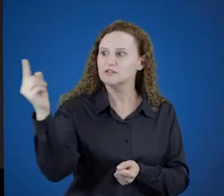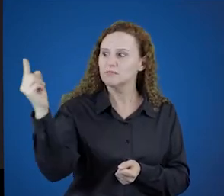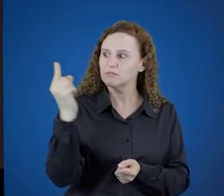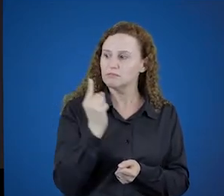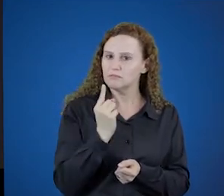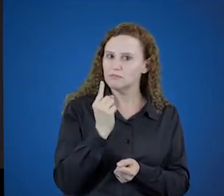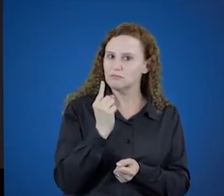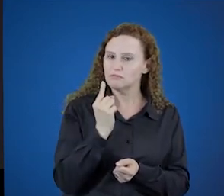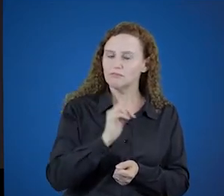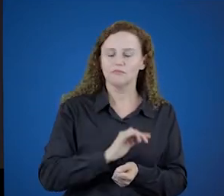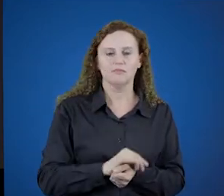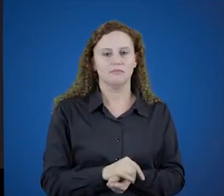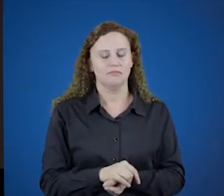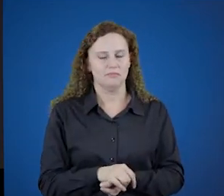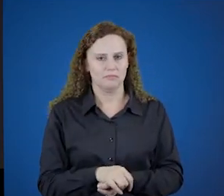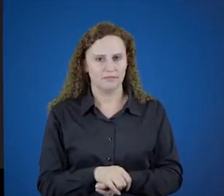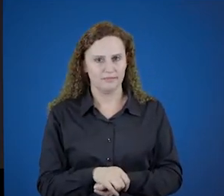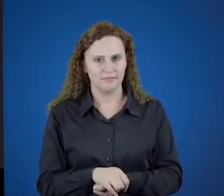vir